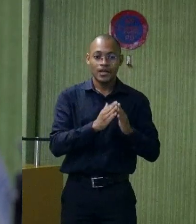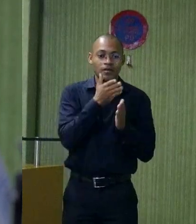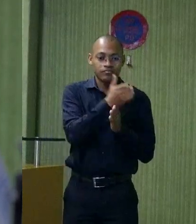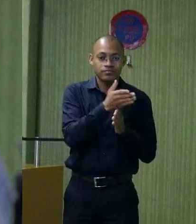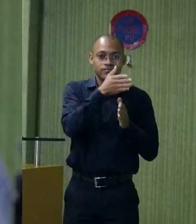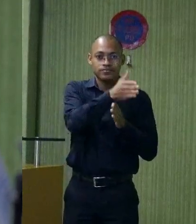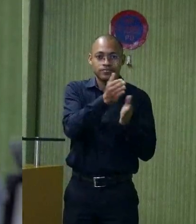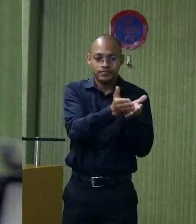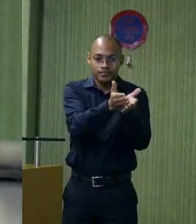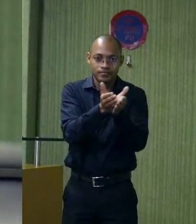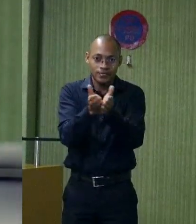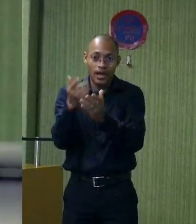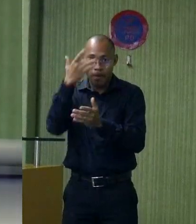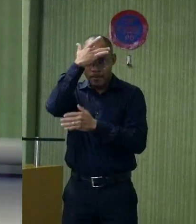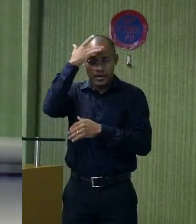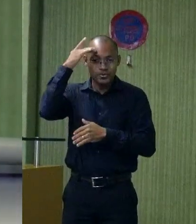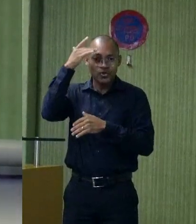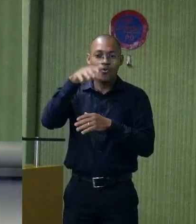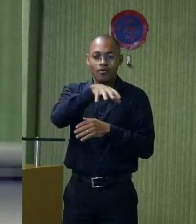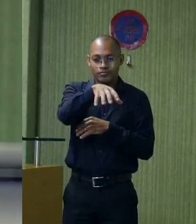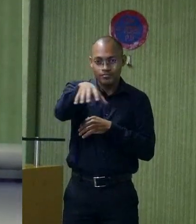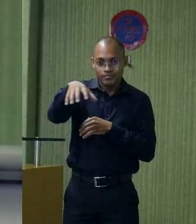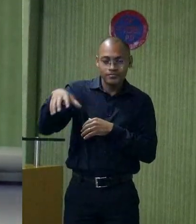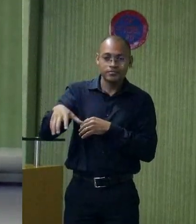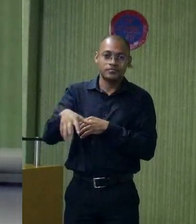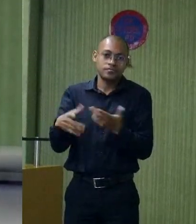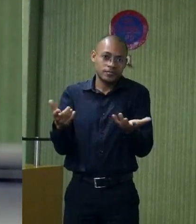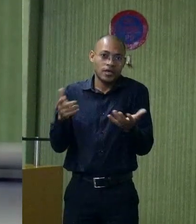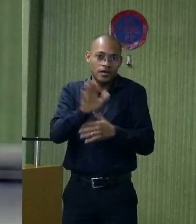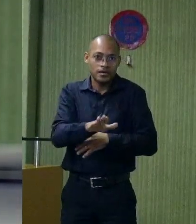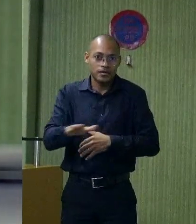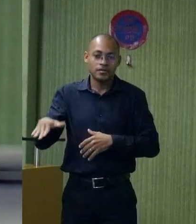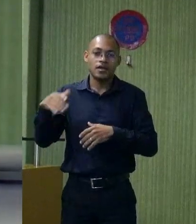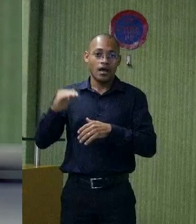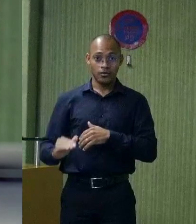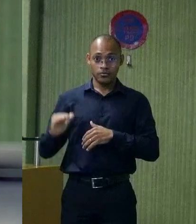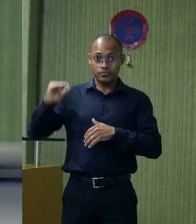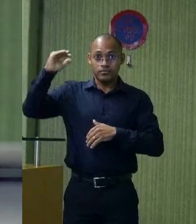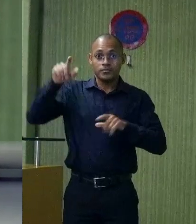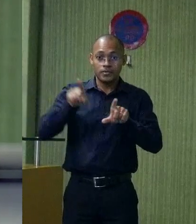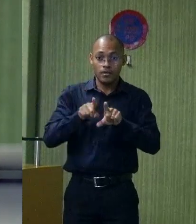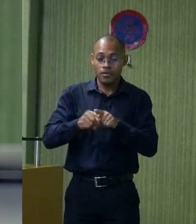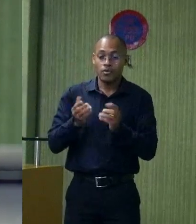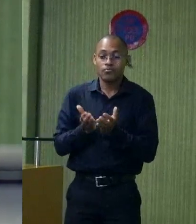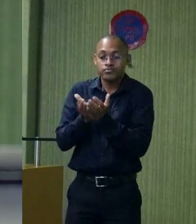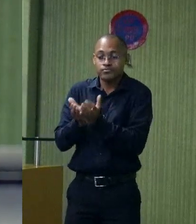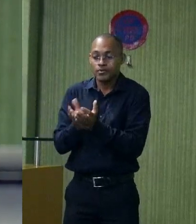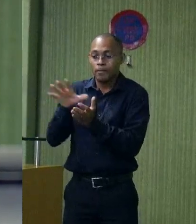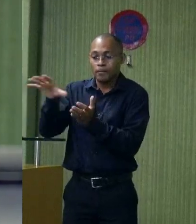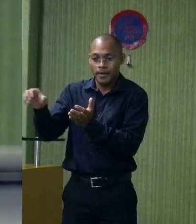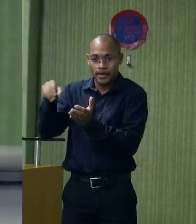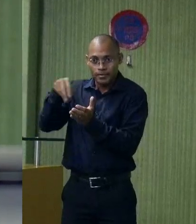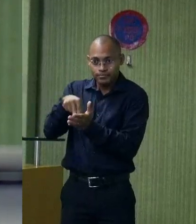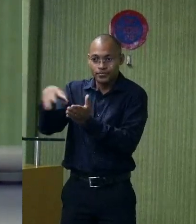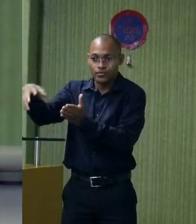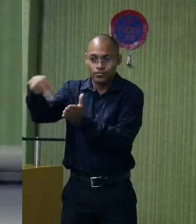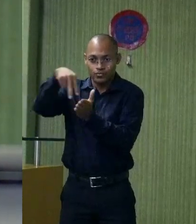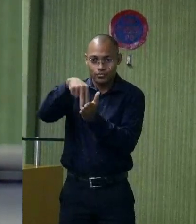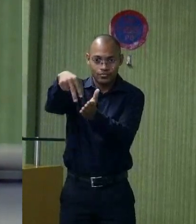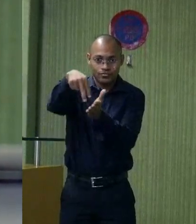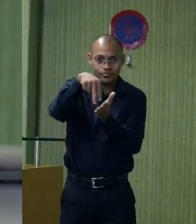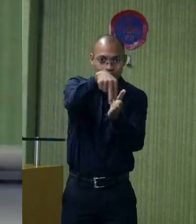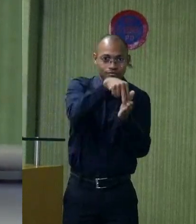a a pessoa da Comunidade Geralmente as crianças né e adolescente ele sai buscando lá dentro e tem que ser uma pessoa que